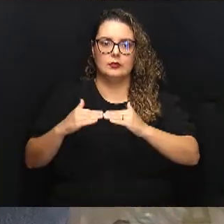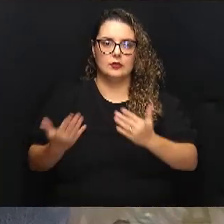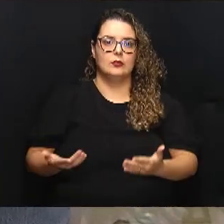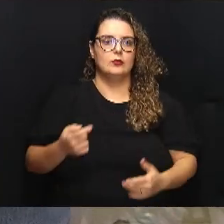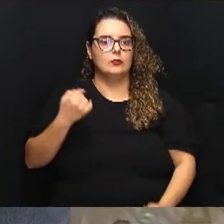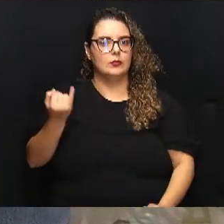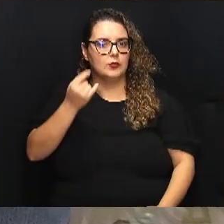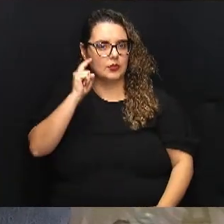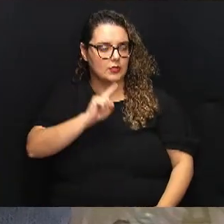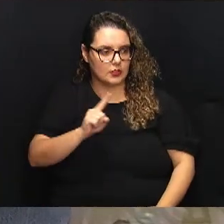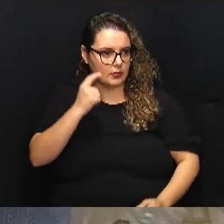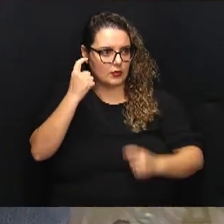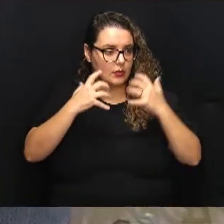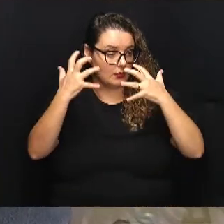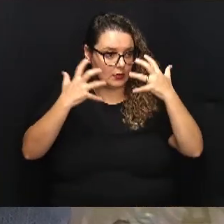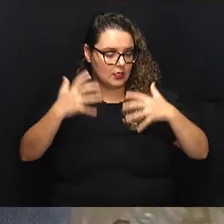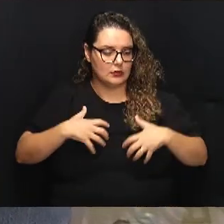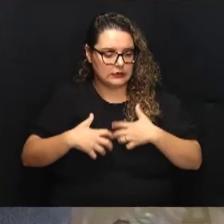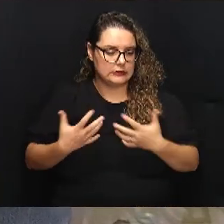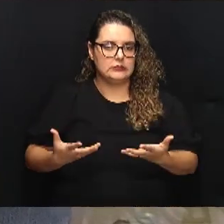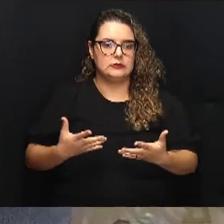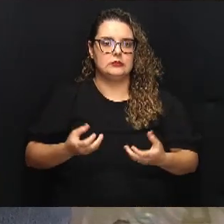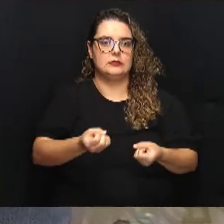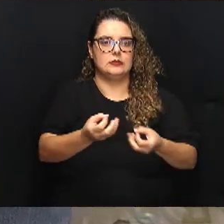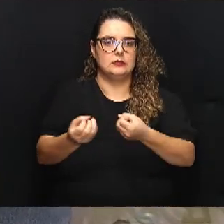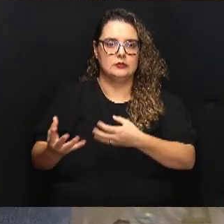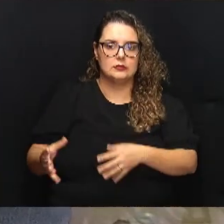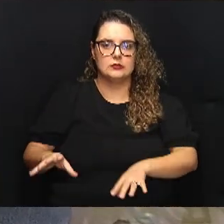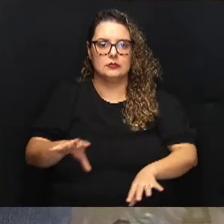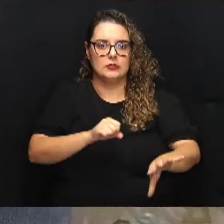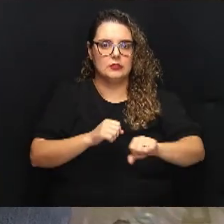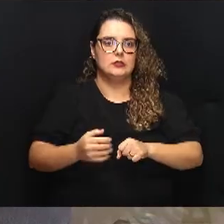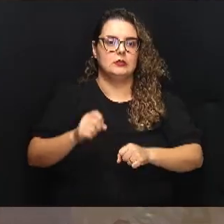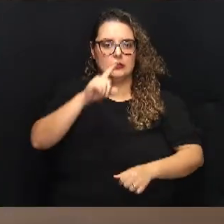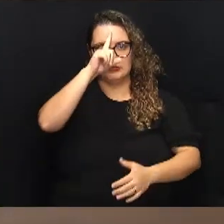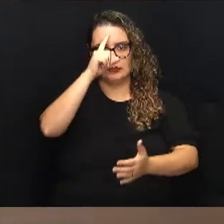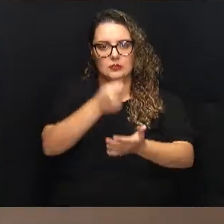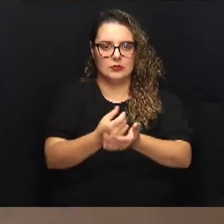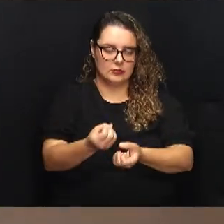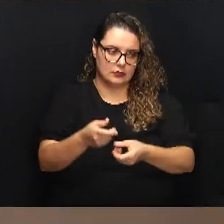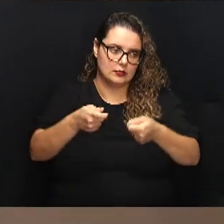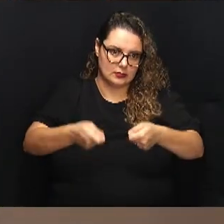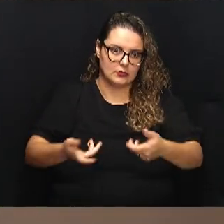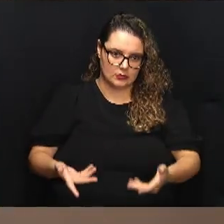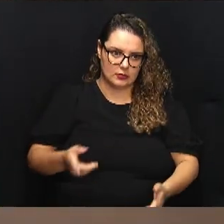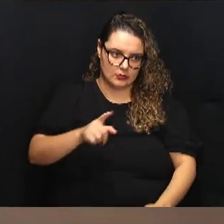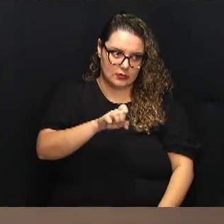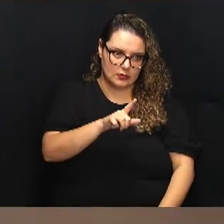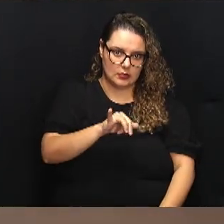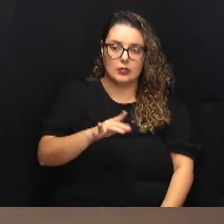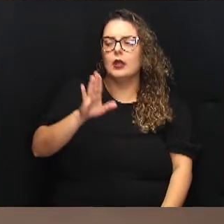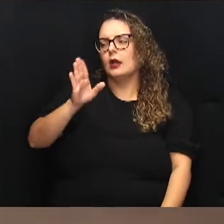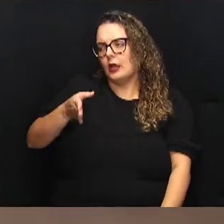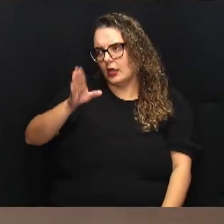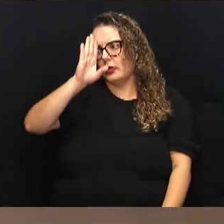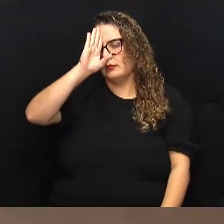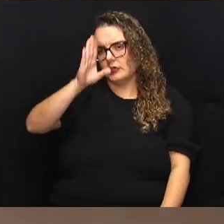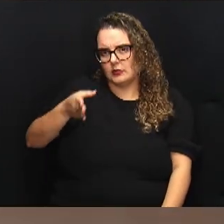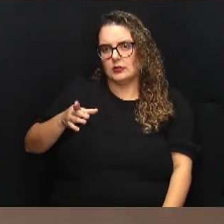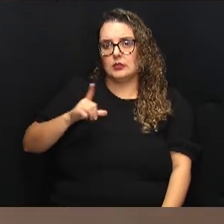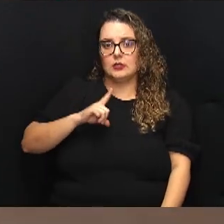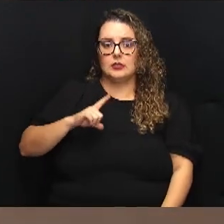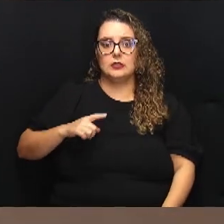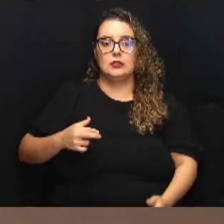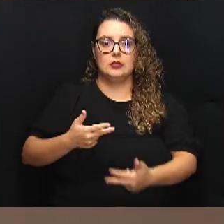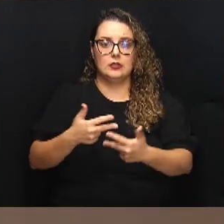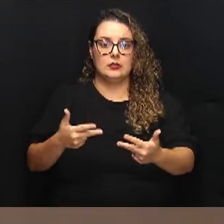pânico, manter-se informado de tudo e tomar decisões baseadas em dados concretos, né, Eli? Principalmente porque tem coisas que fogem